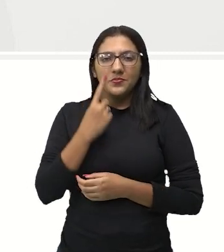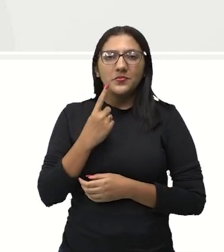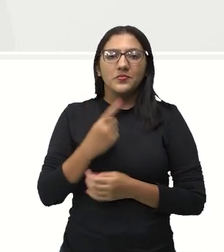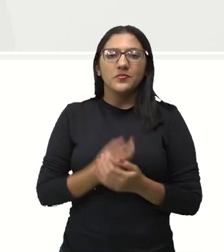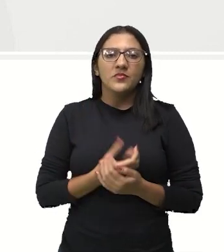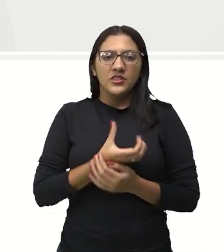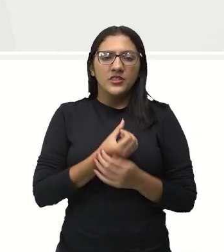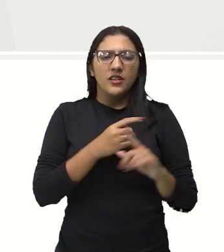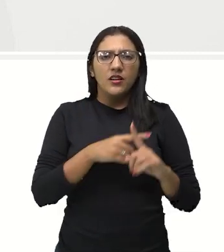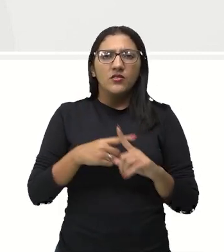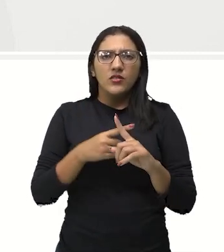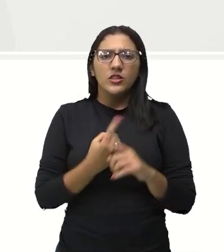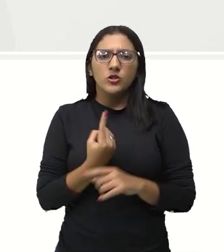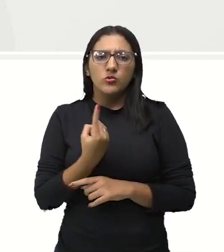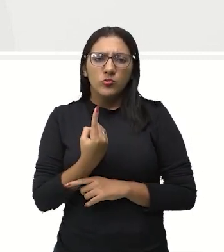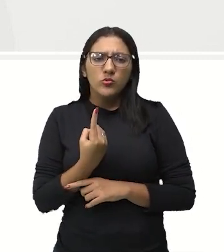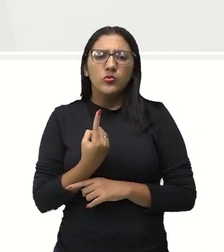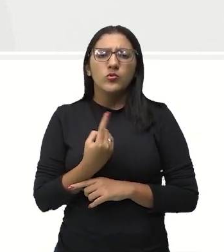4,